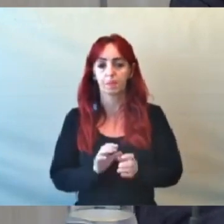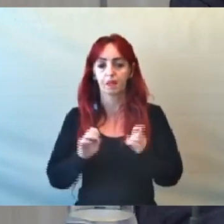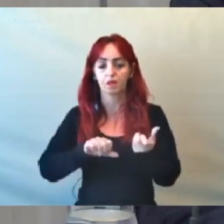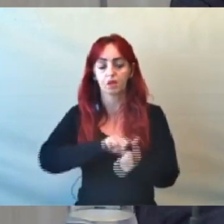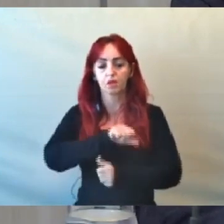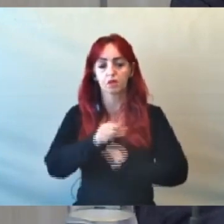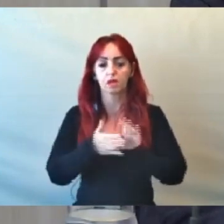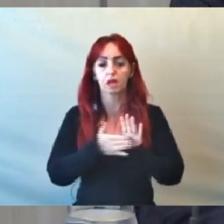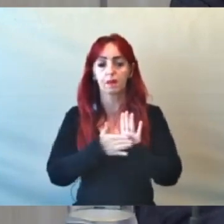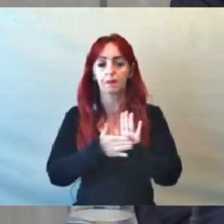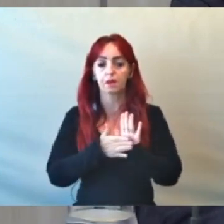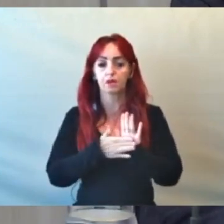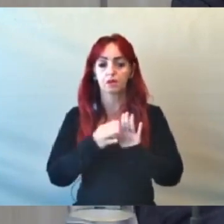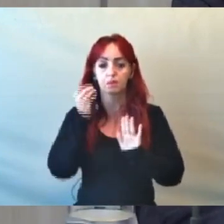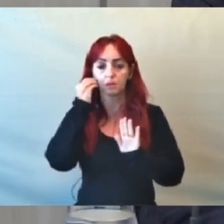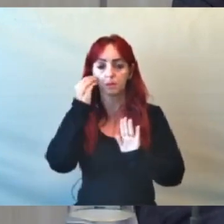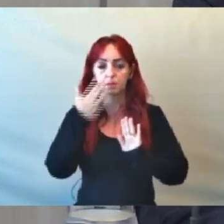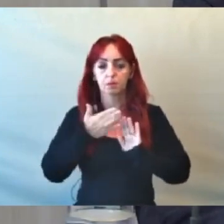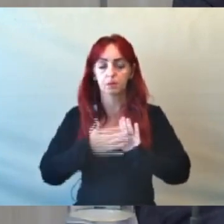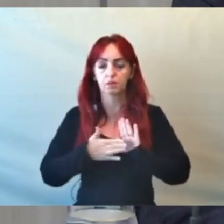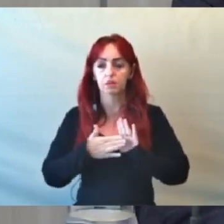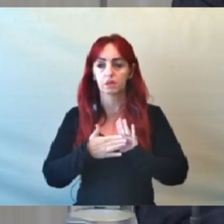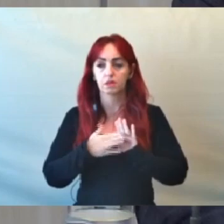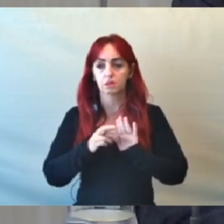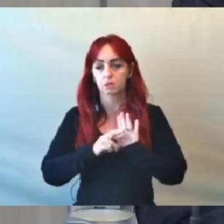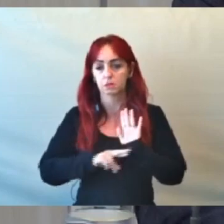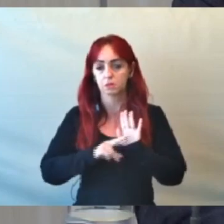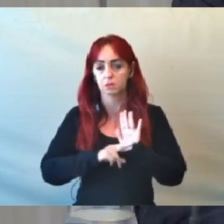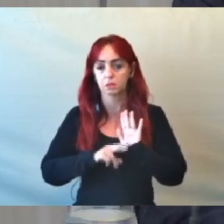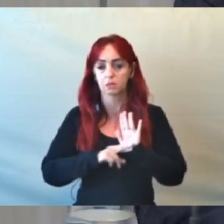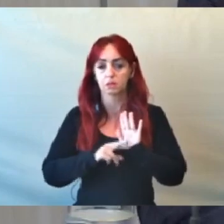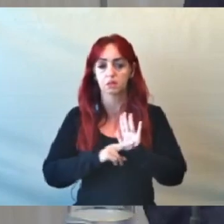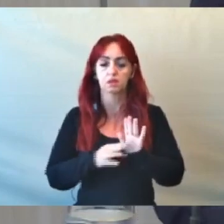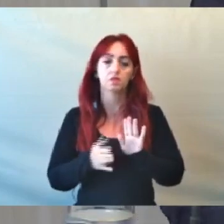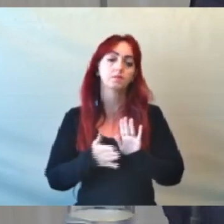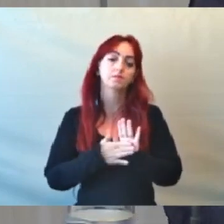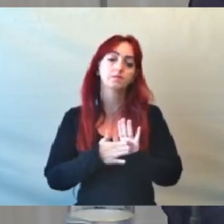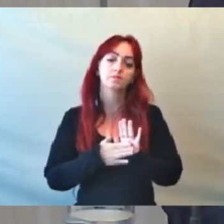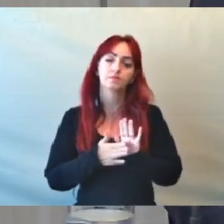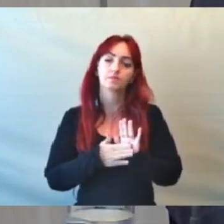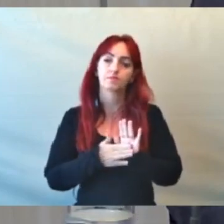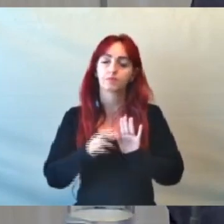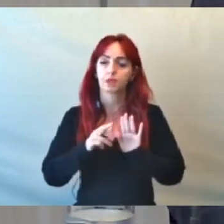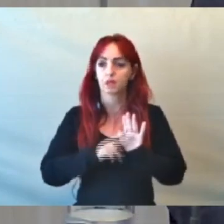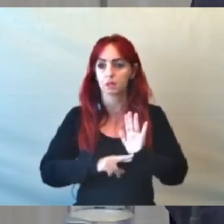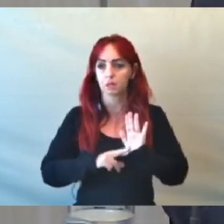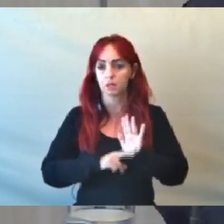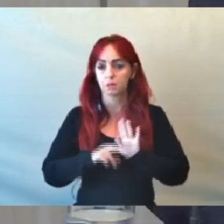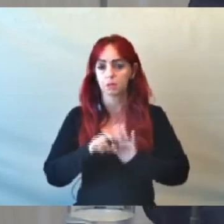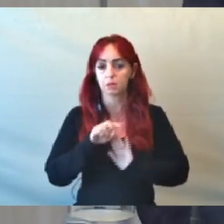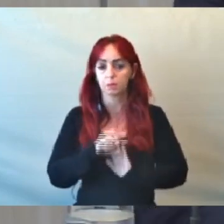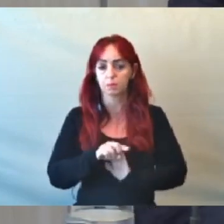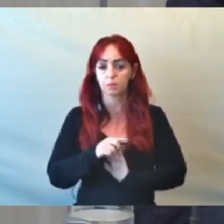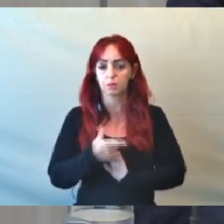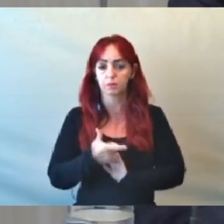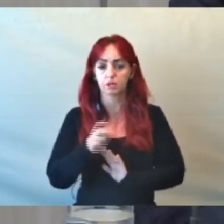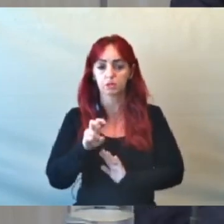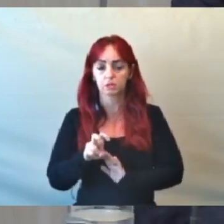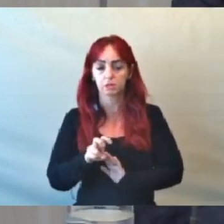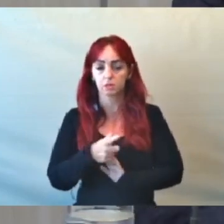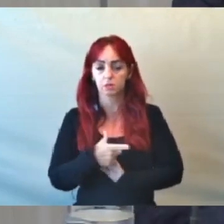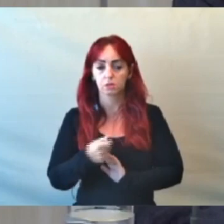requerimentos. Proposições da comissão: um requerimento da comissão 1025/2024 em turno único,